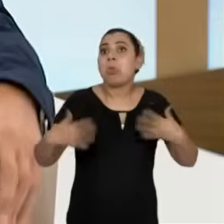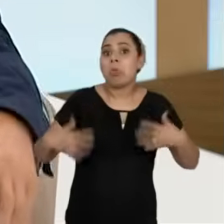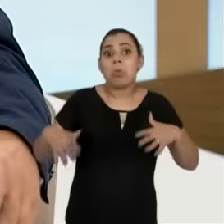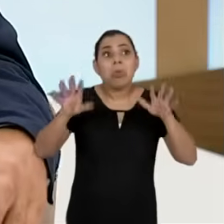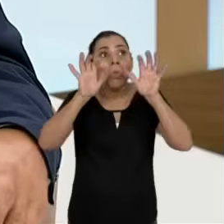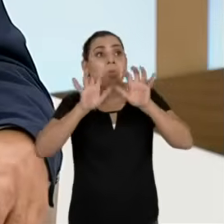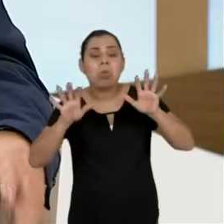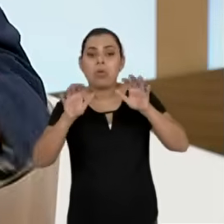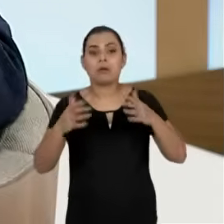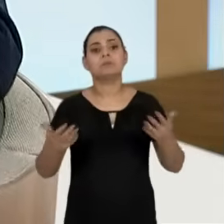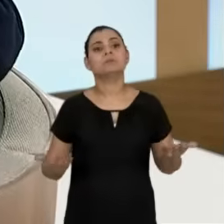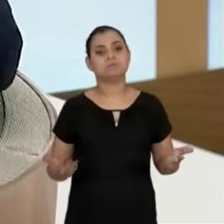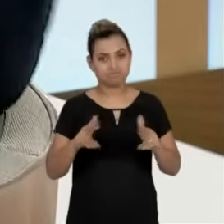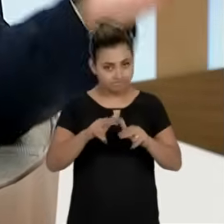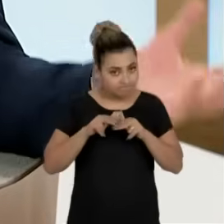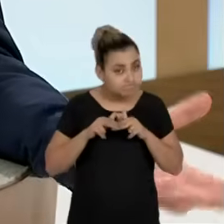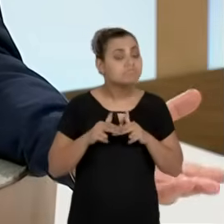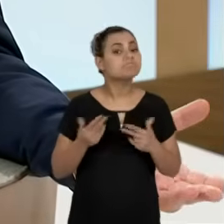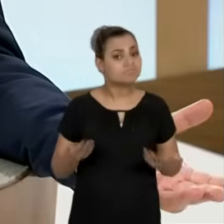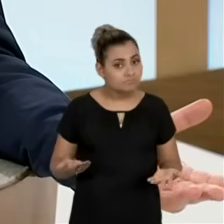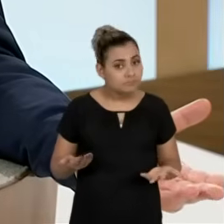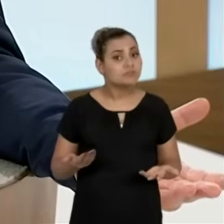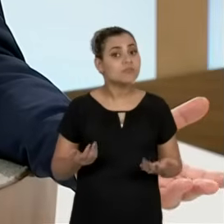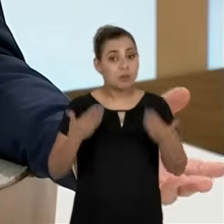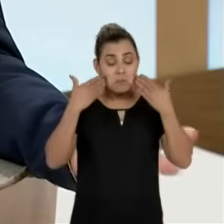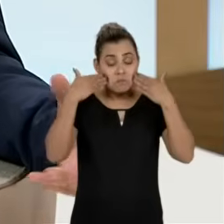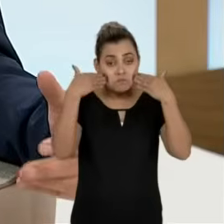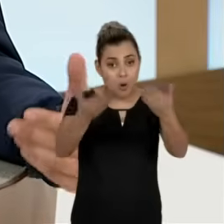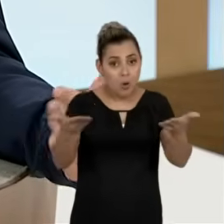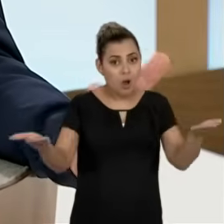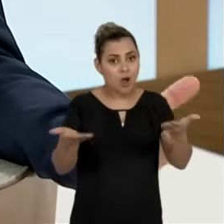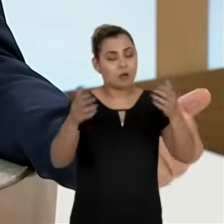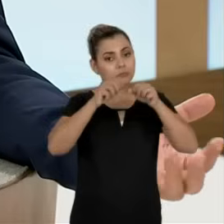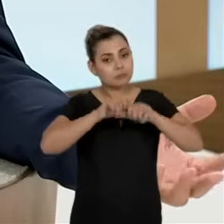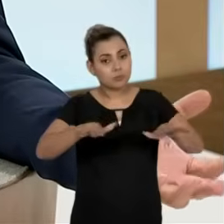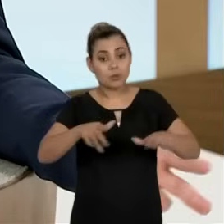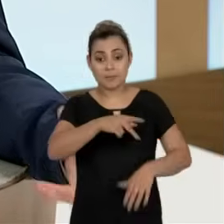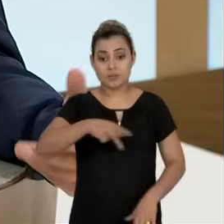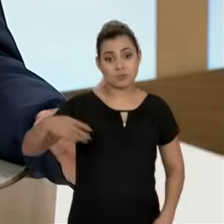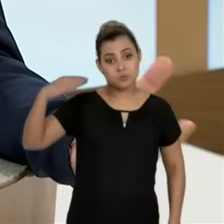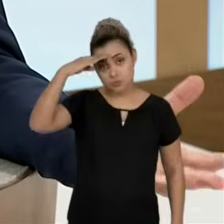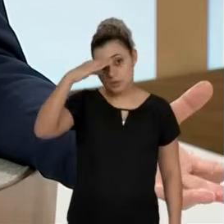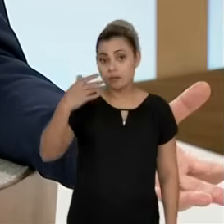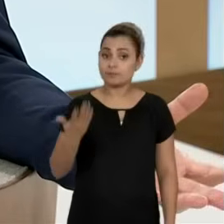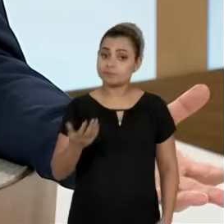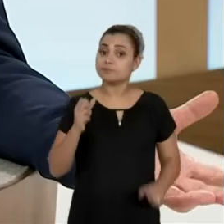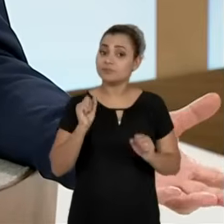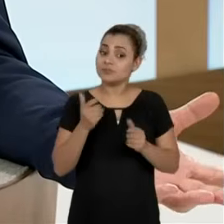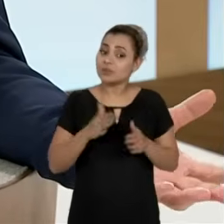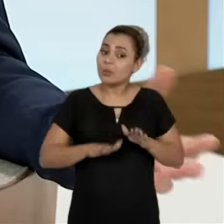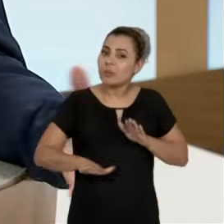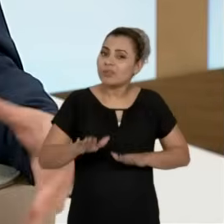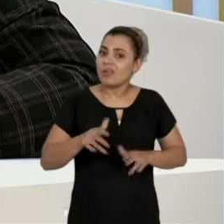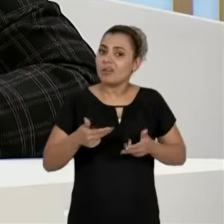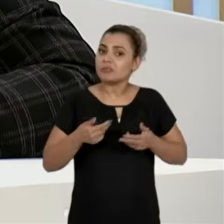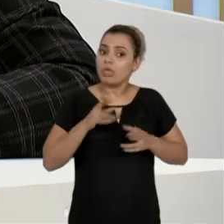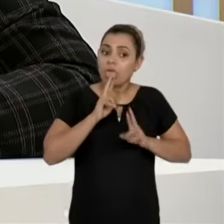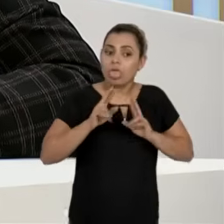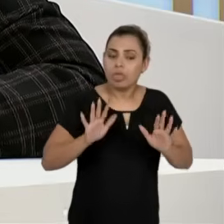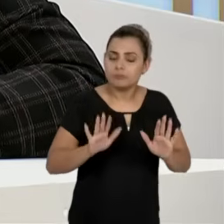a gente sente lá. Então, a coisa veio à tona e a reação do presidente poderia ter sido um pouco mais cautelosa, né?